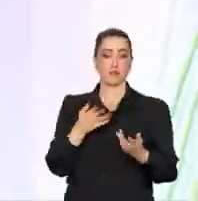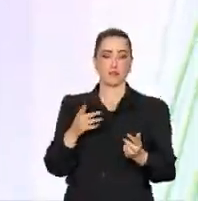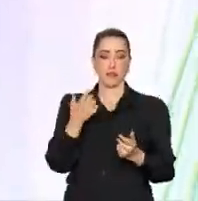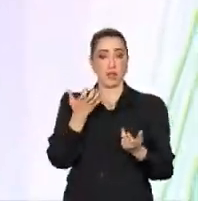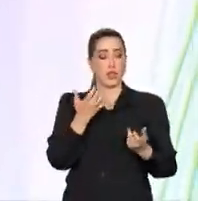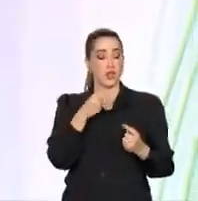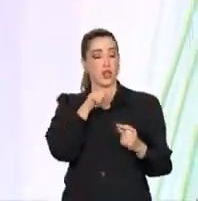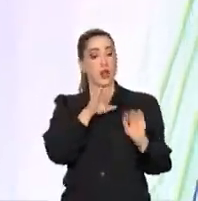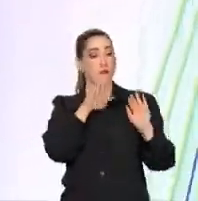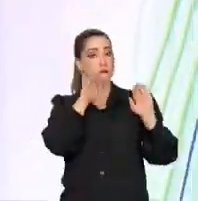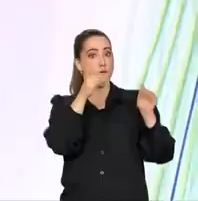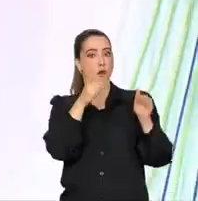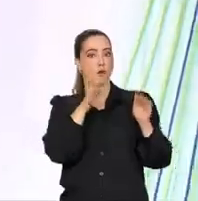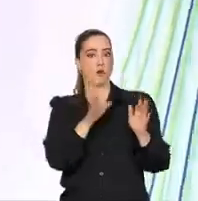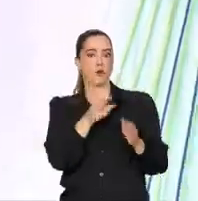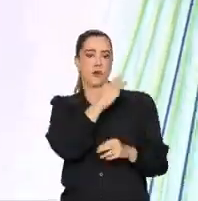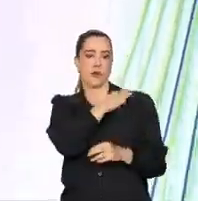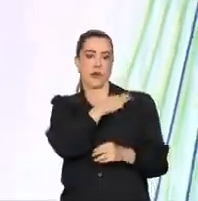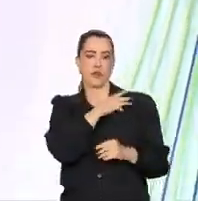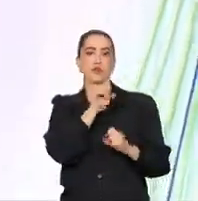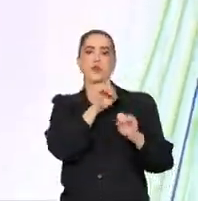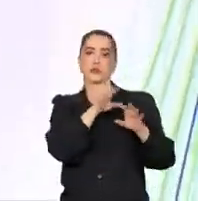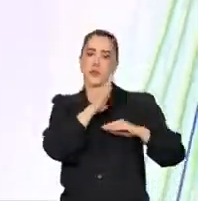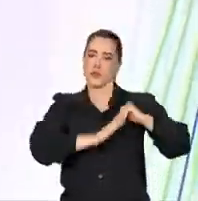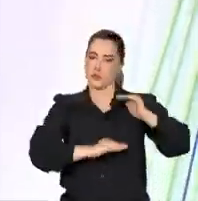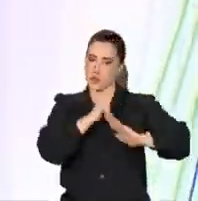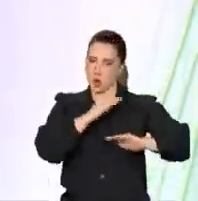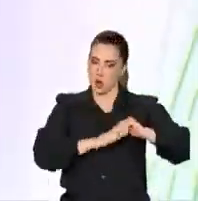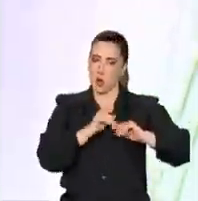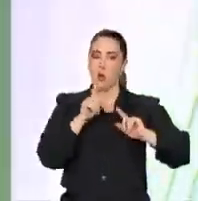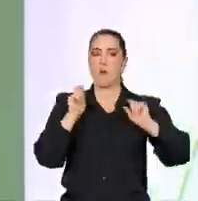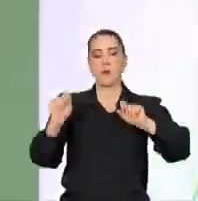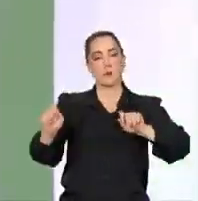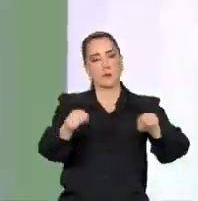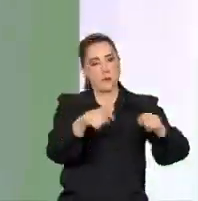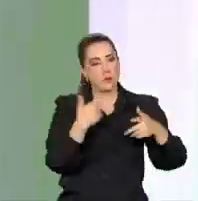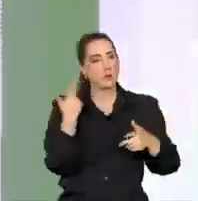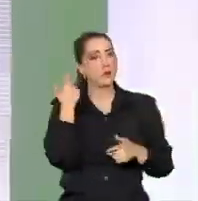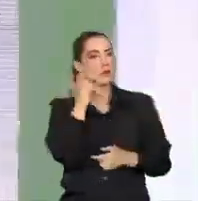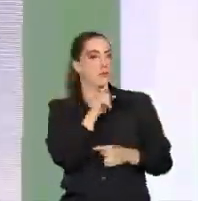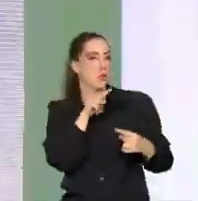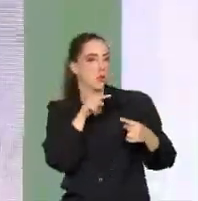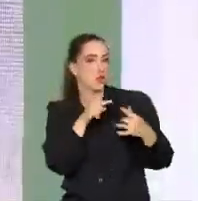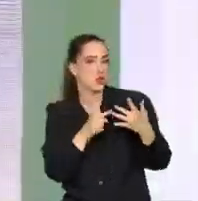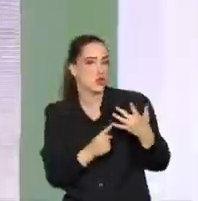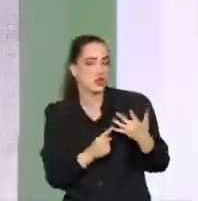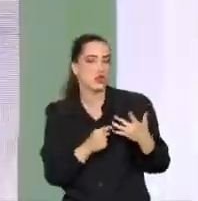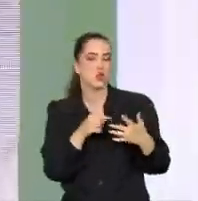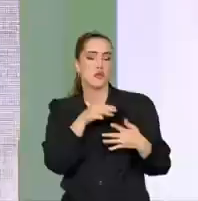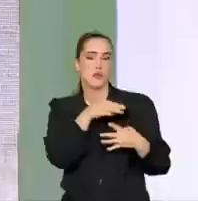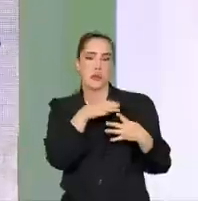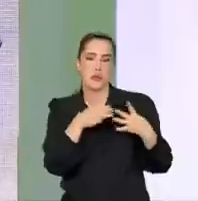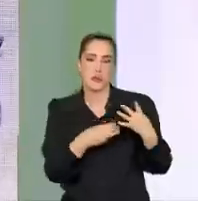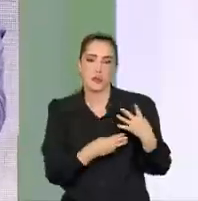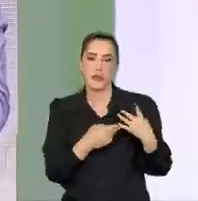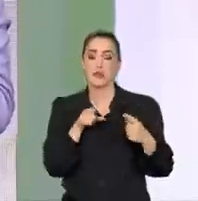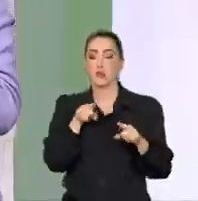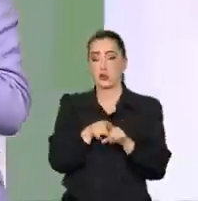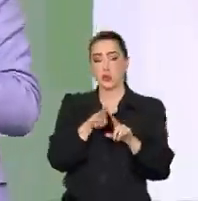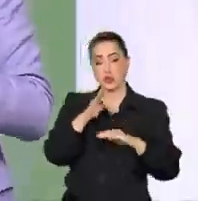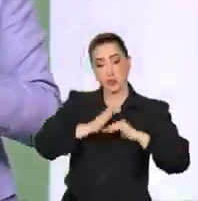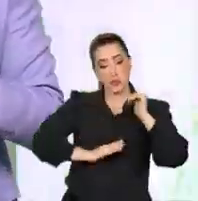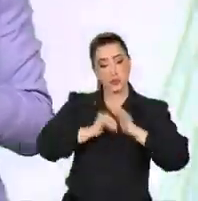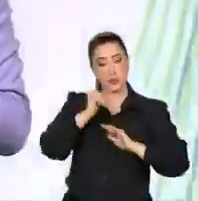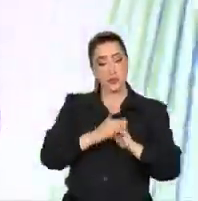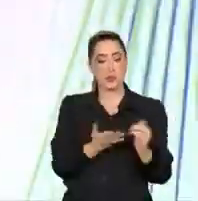ensino médio o ensino técnico profissionalizante. Até para a gente também poder alcançar nossas metas de profissionalização dos